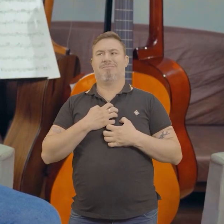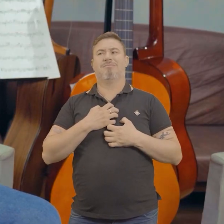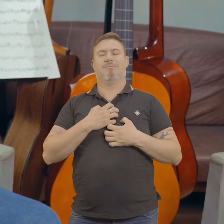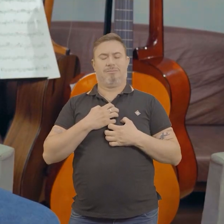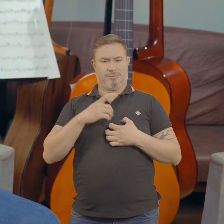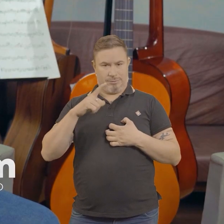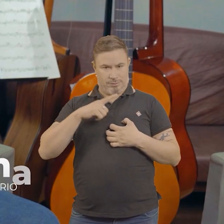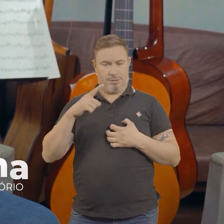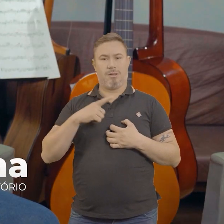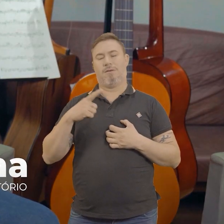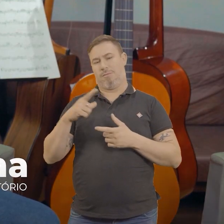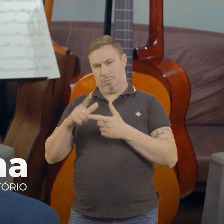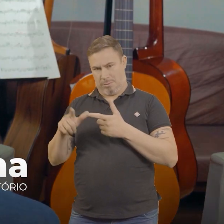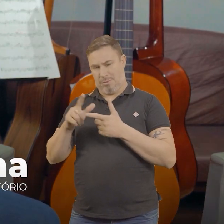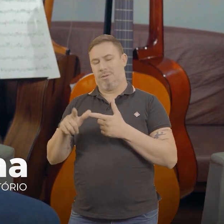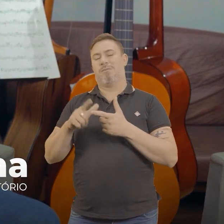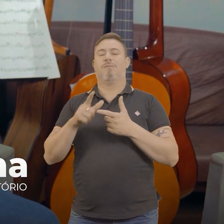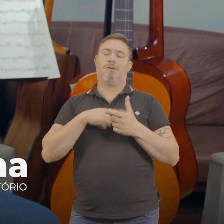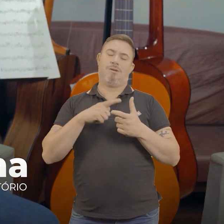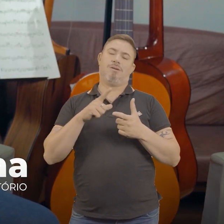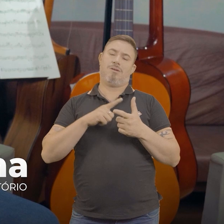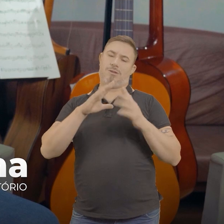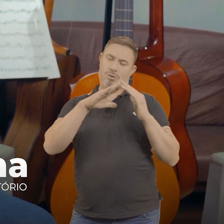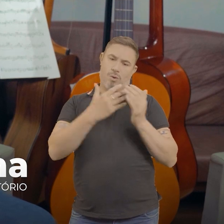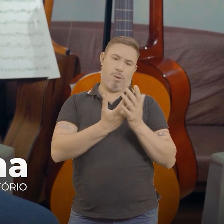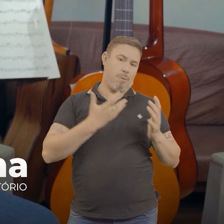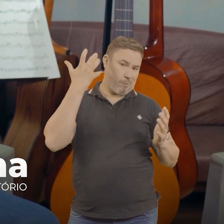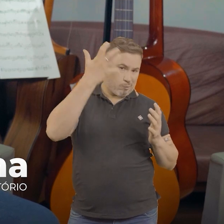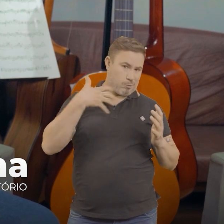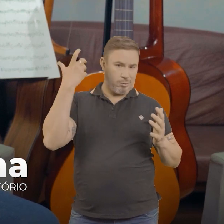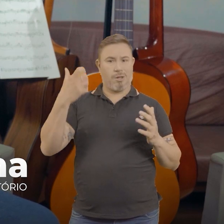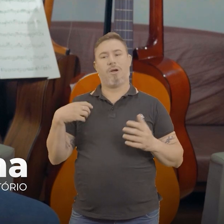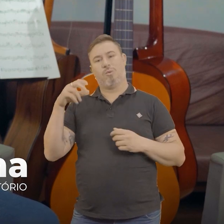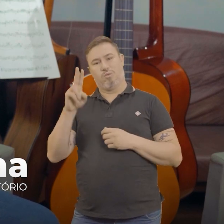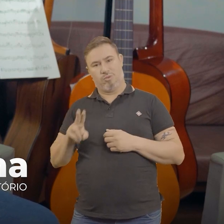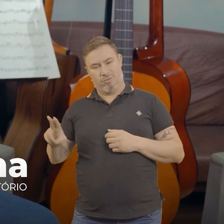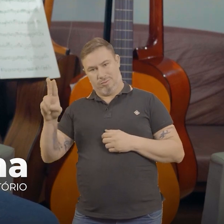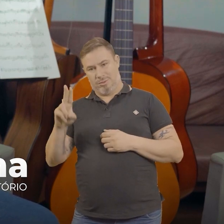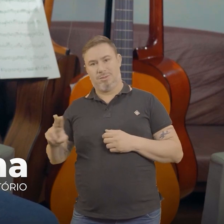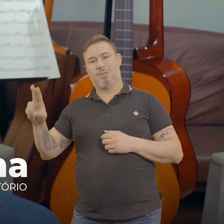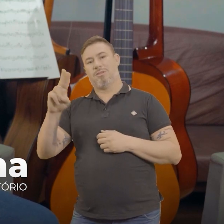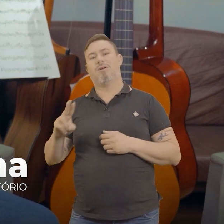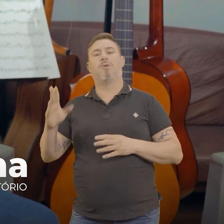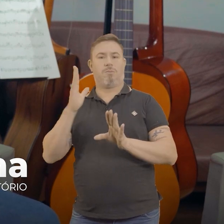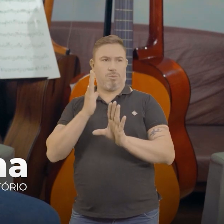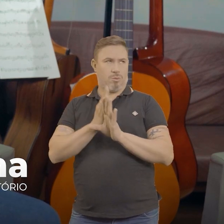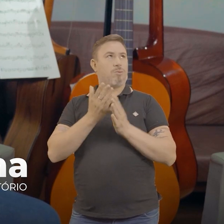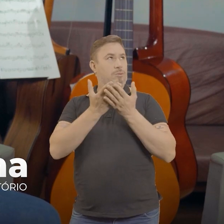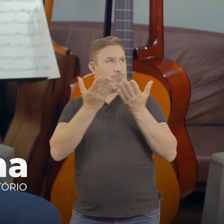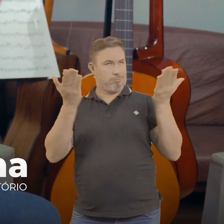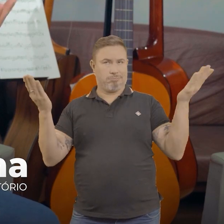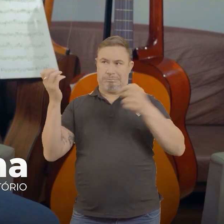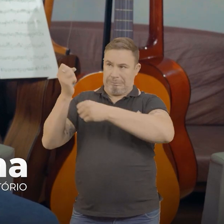um litígio entre o conservatório e a universidade, né, motivada o prédio, né?